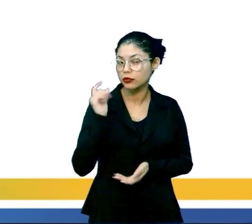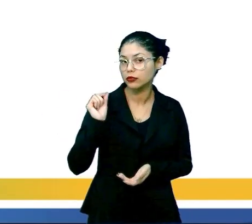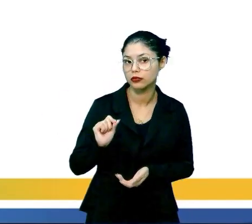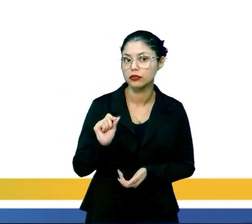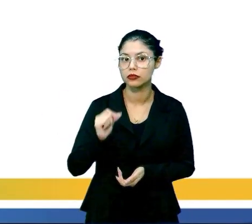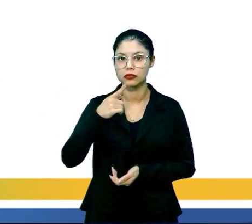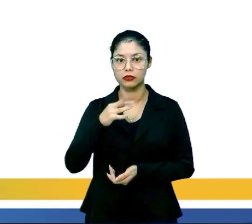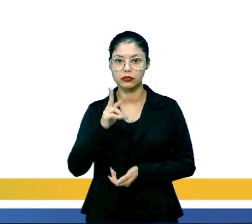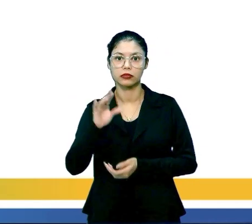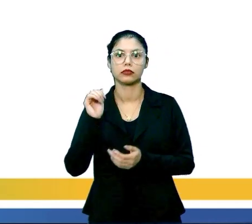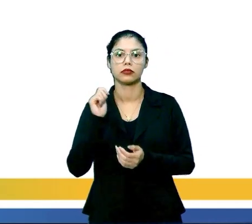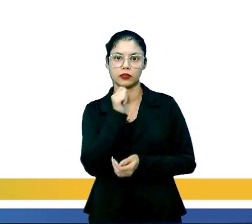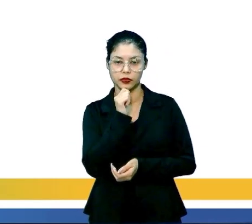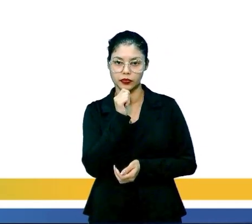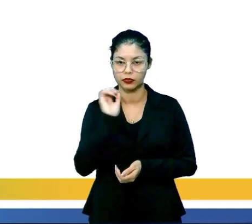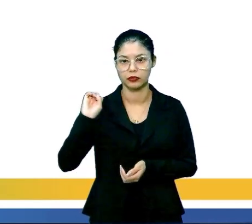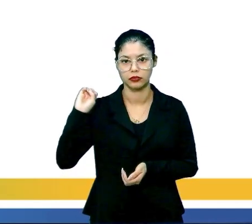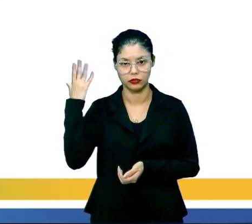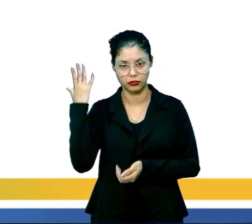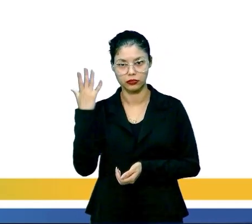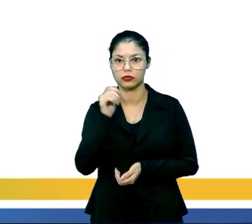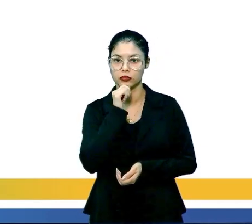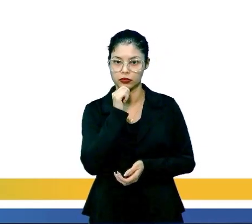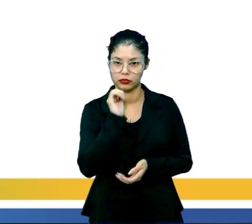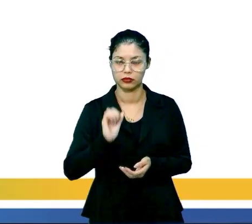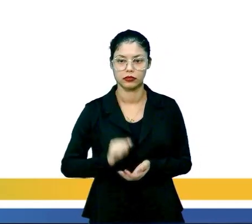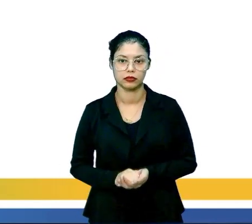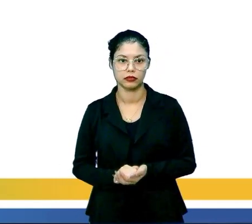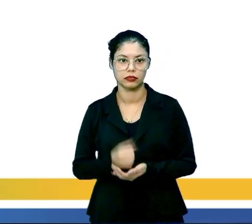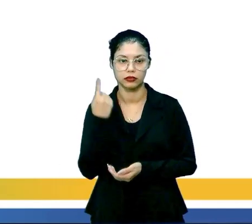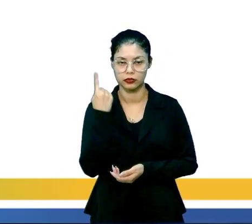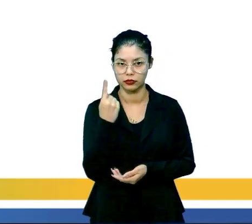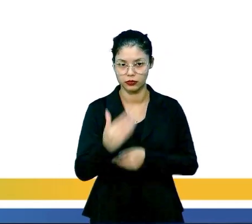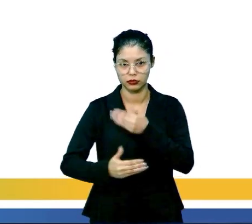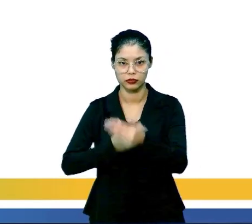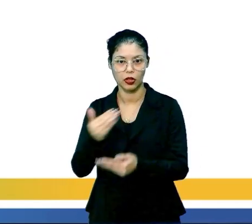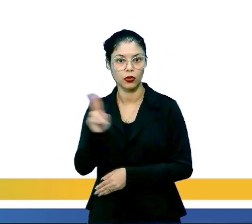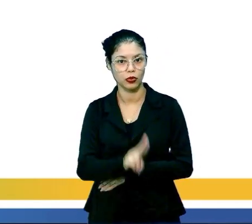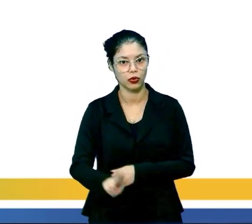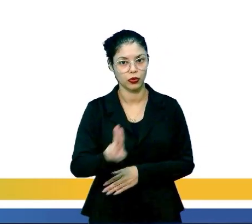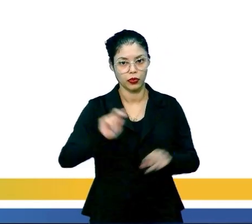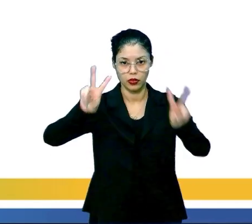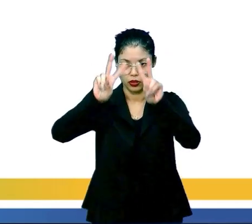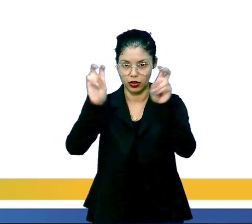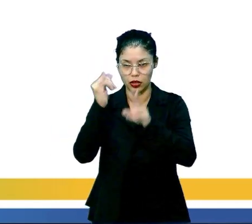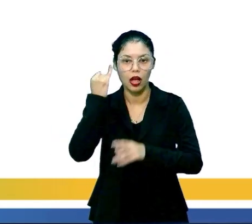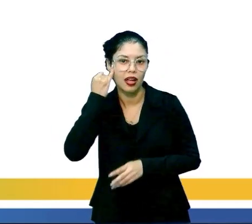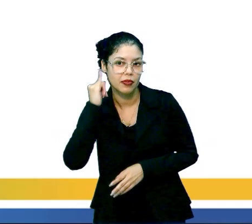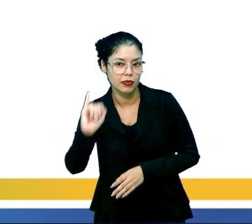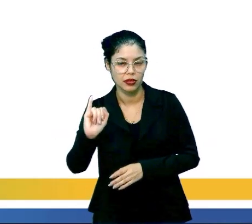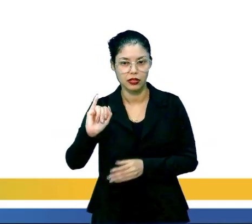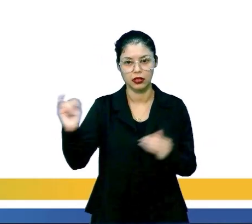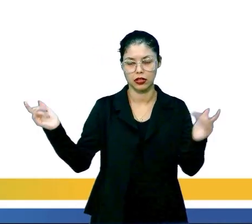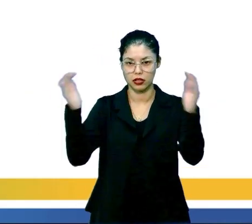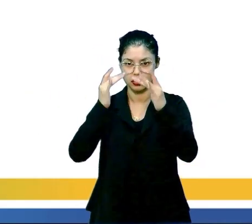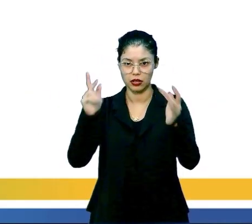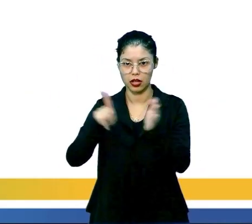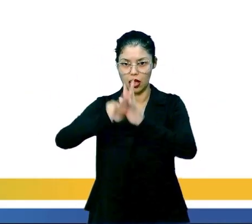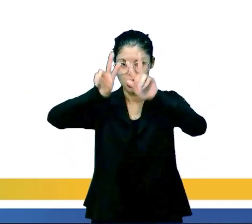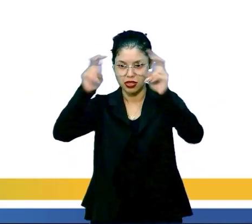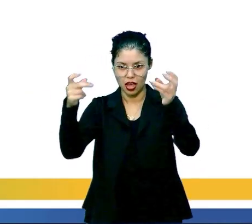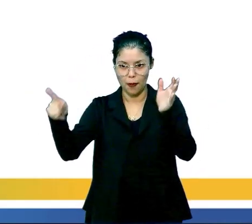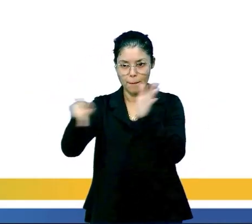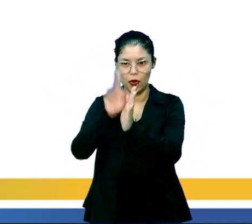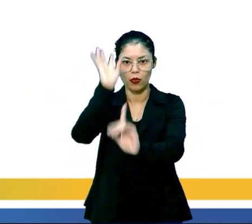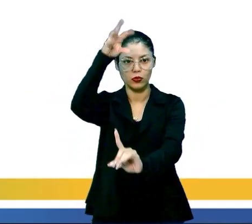ao tópico frasal costuma ser no primeiro parágrafo do desenvolvimento, utilizado para abordar a